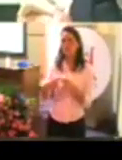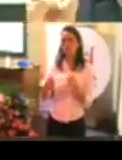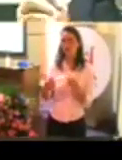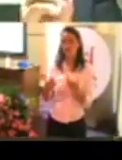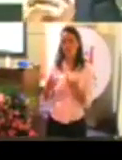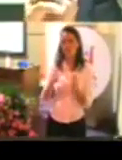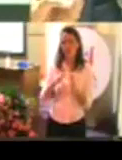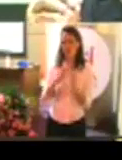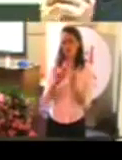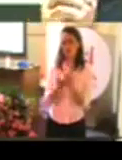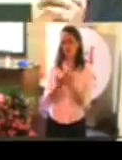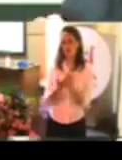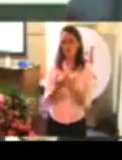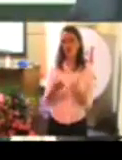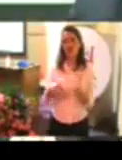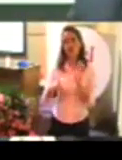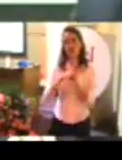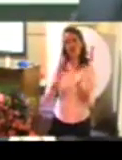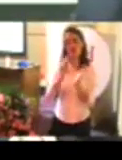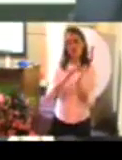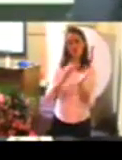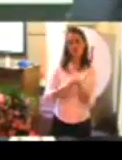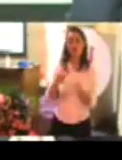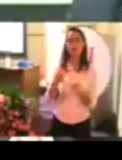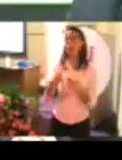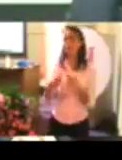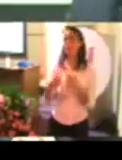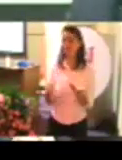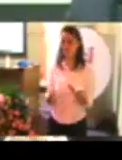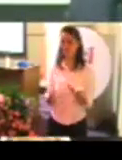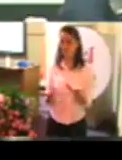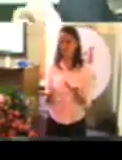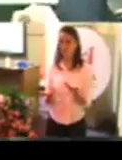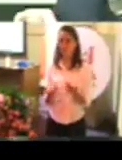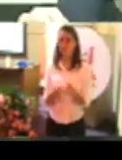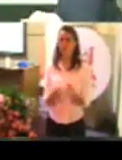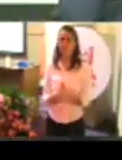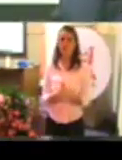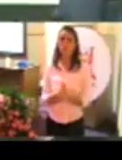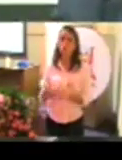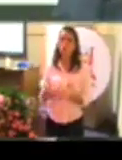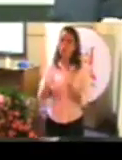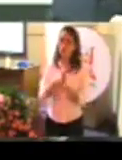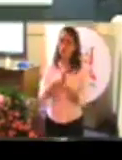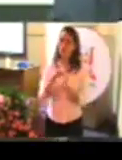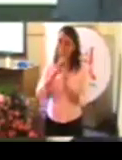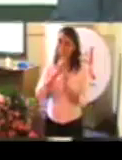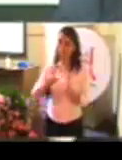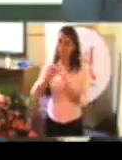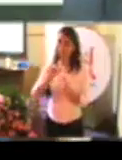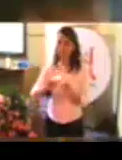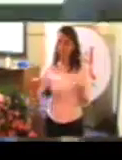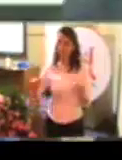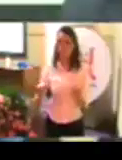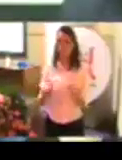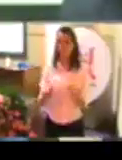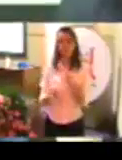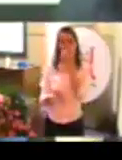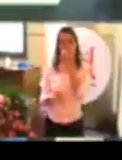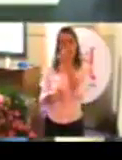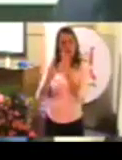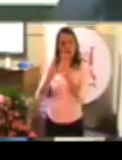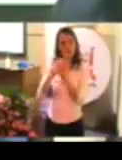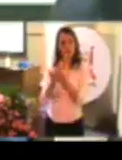Constituinte colocou esse dispositivo na Constituição Federal? E é o próprio Constituinte que responde.